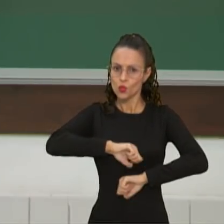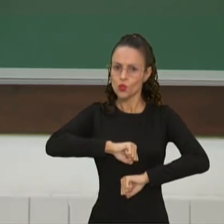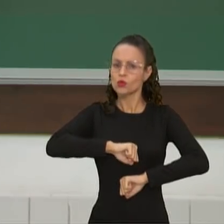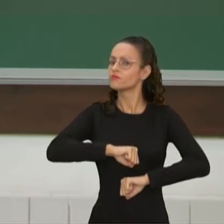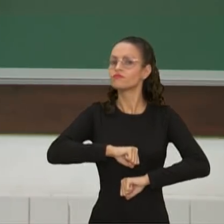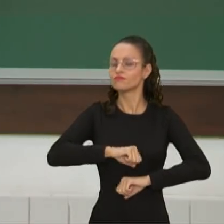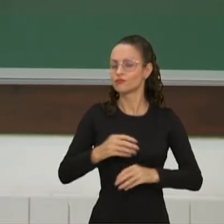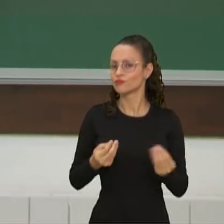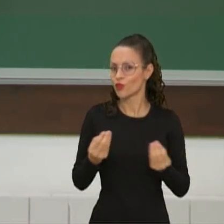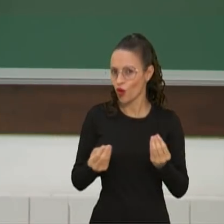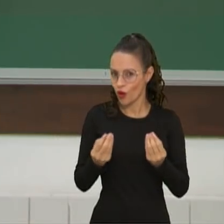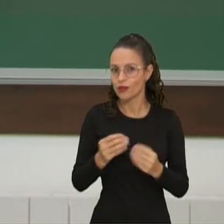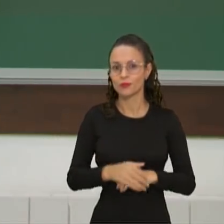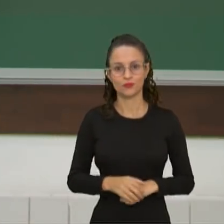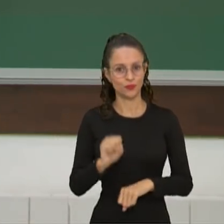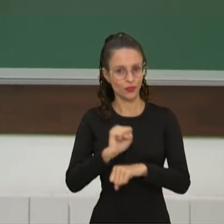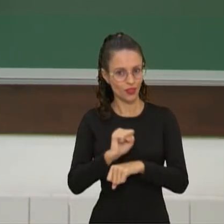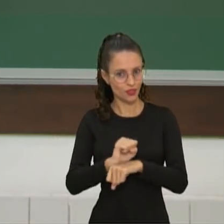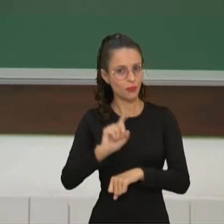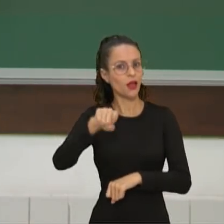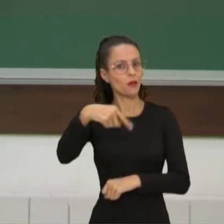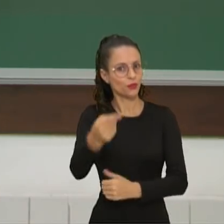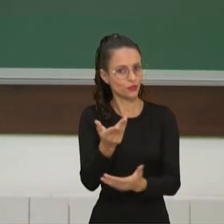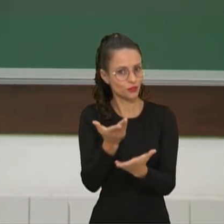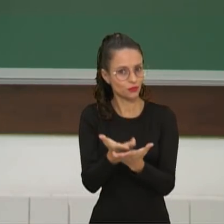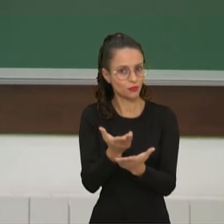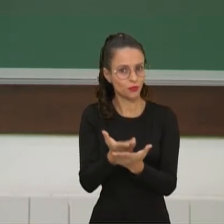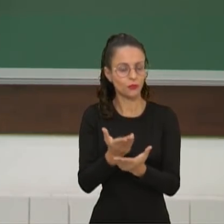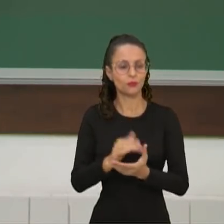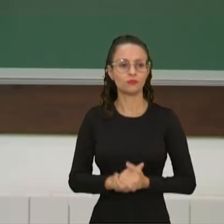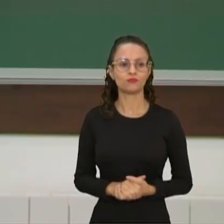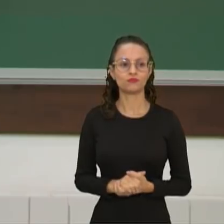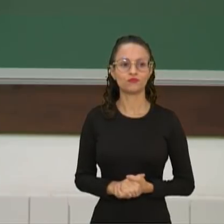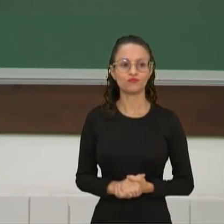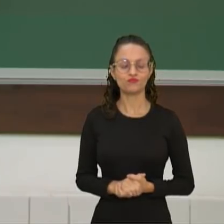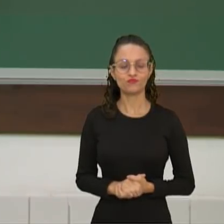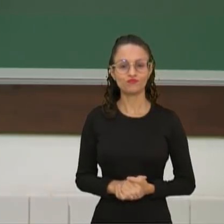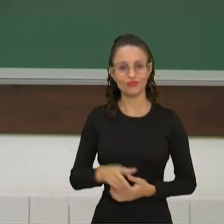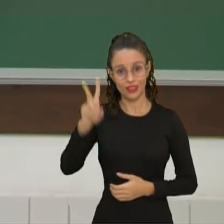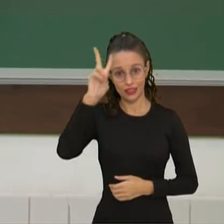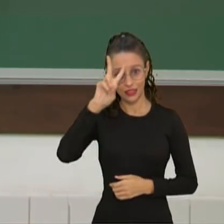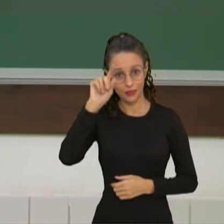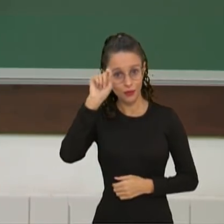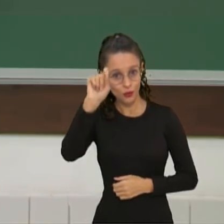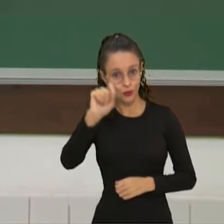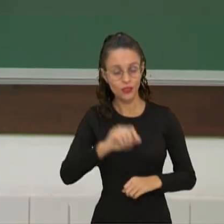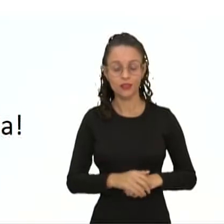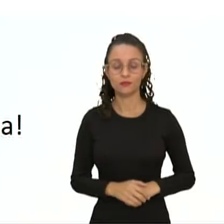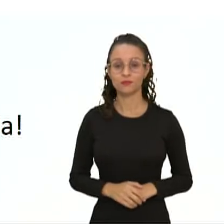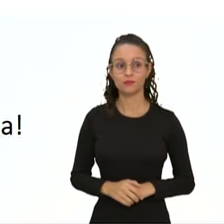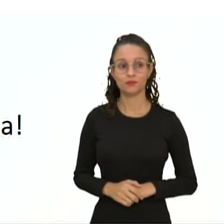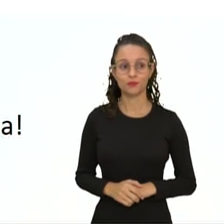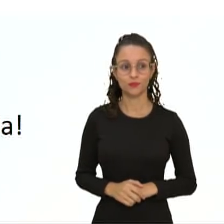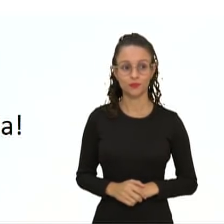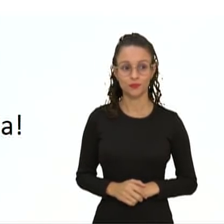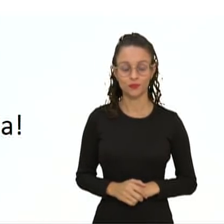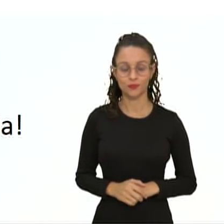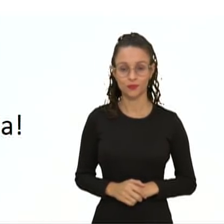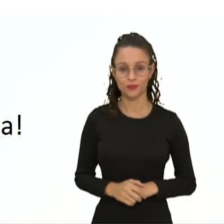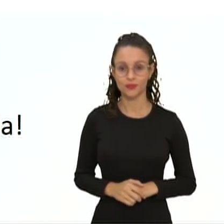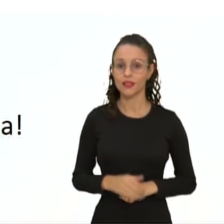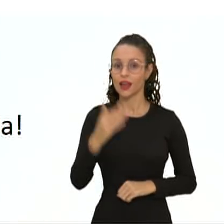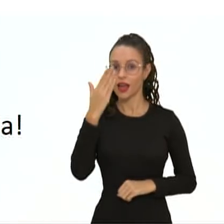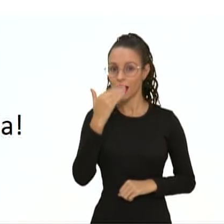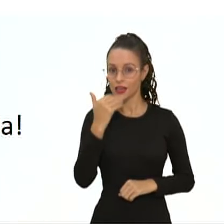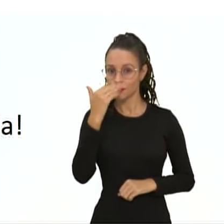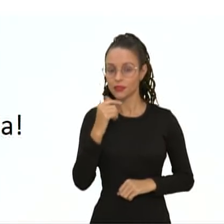dos alimentos. Então, te espero na nossa próxima aula, tá? E lembre-se sempre, a palavra, quando a gente fala em alimentação,